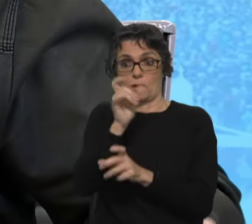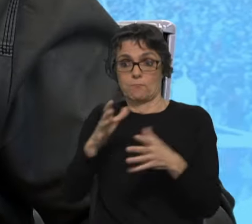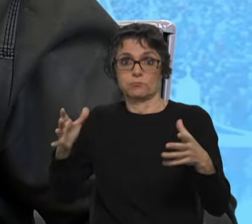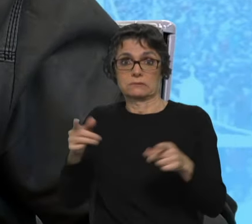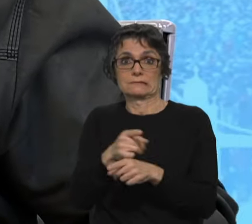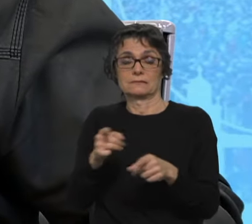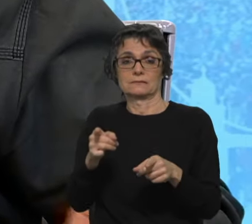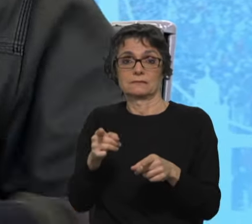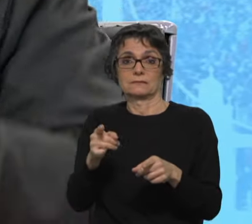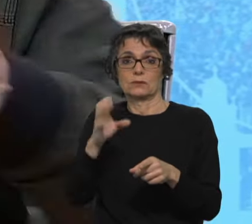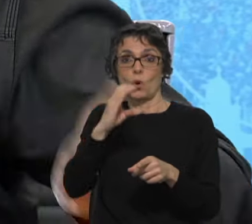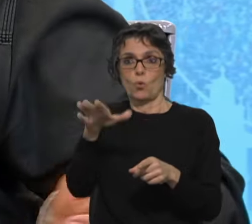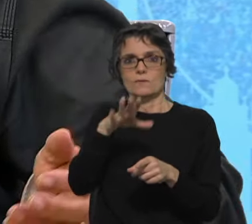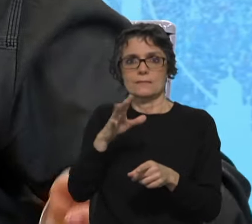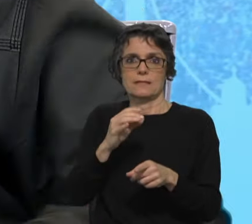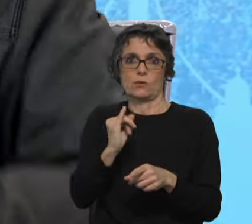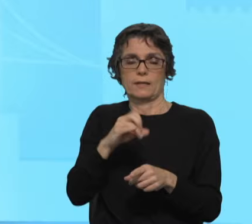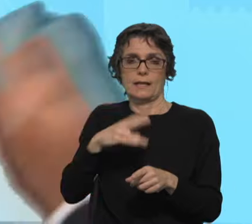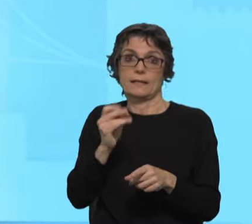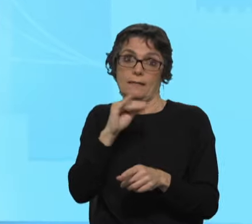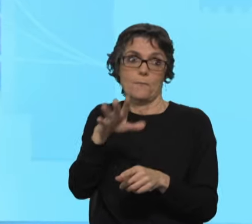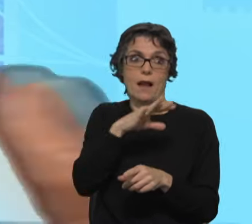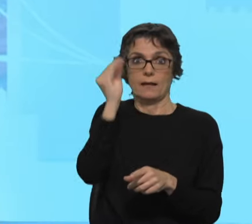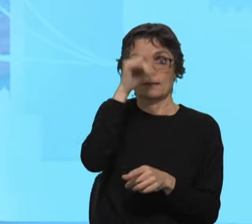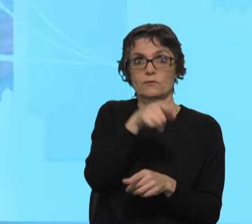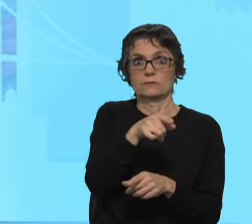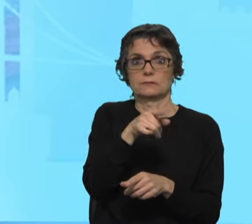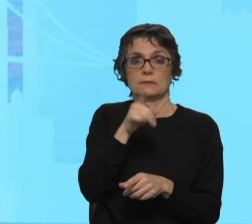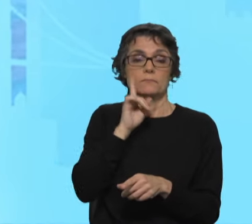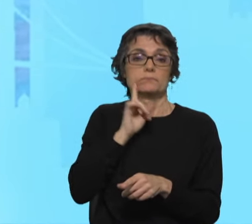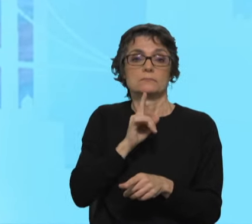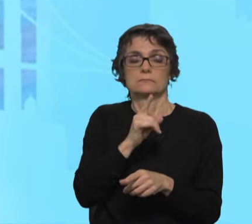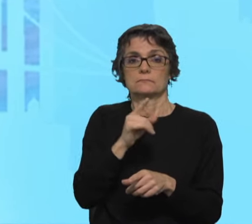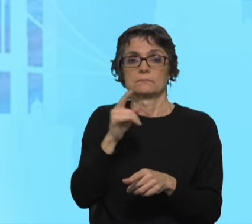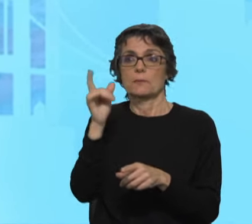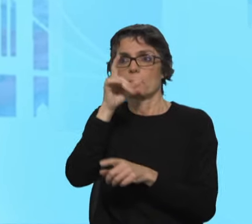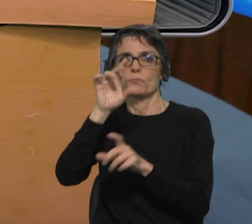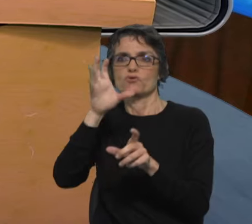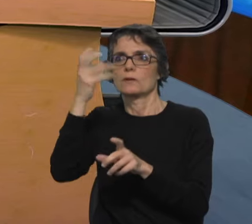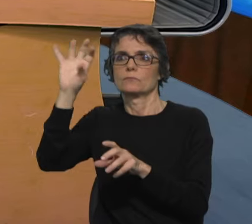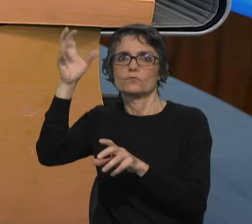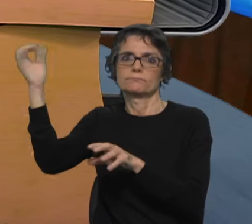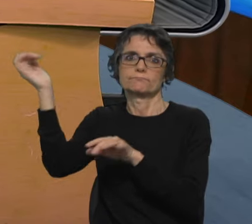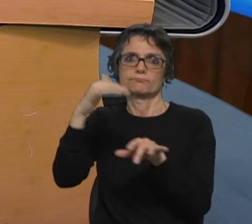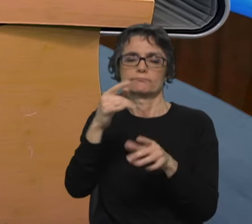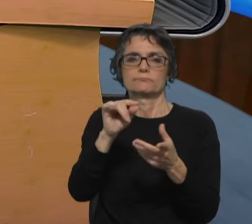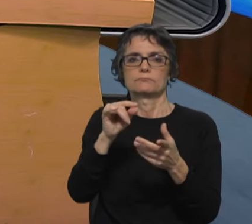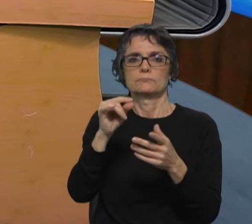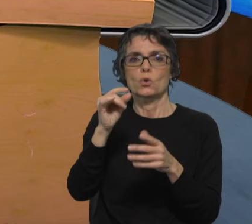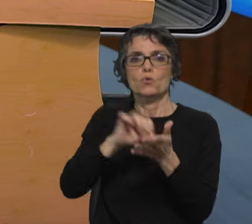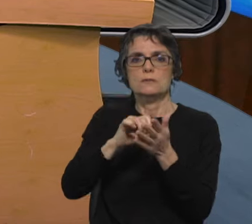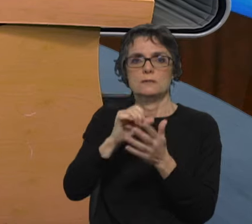próprio do do concelho da idanha mas todo o interior e a população para o estrangeiro ou para os grandes centros urbanos